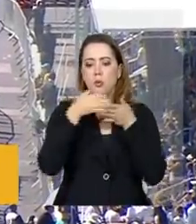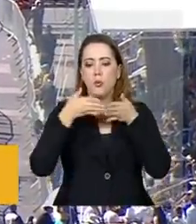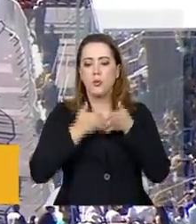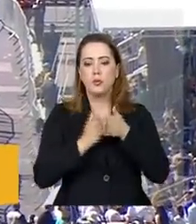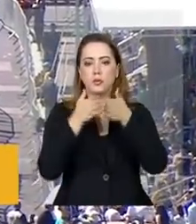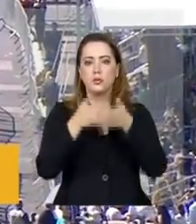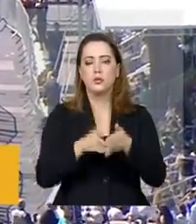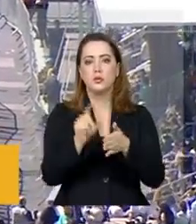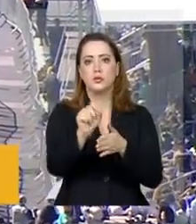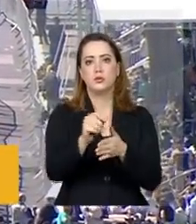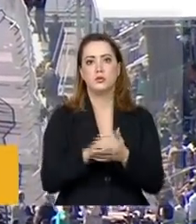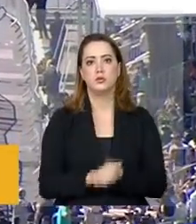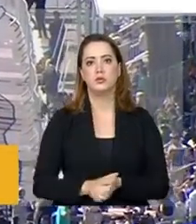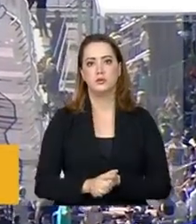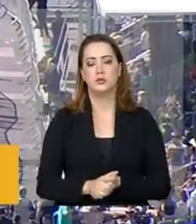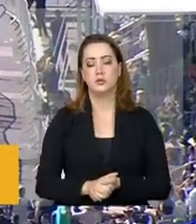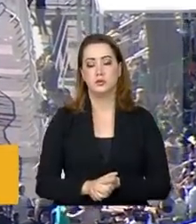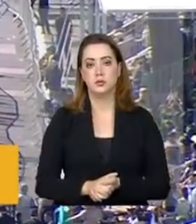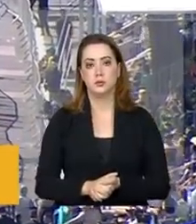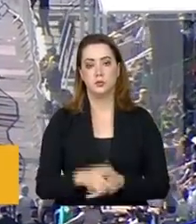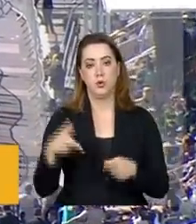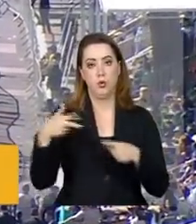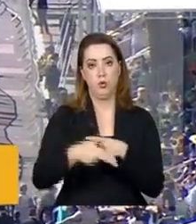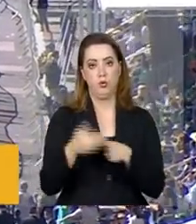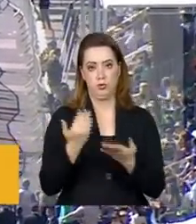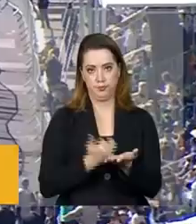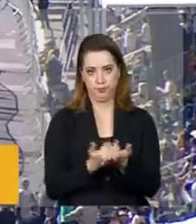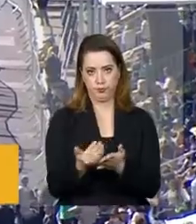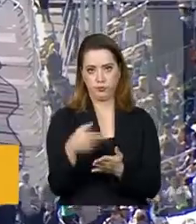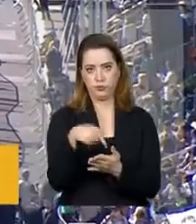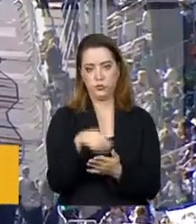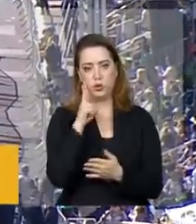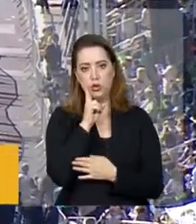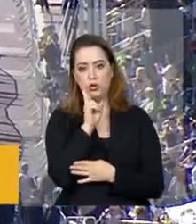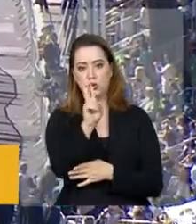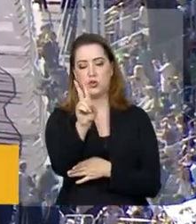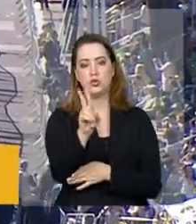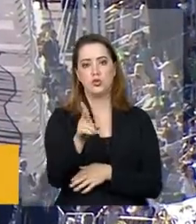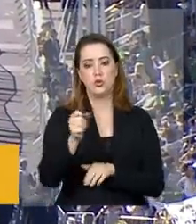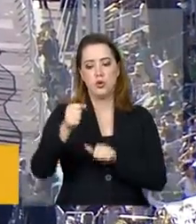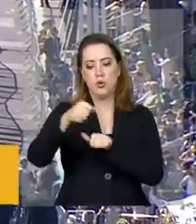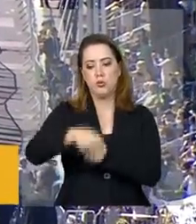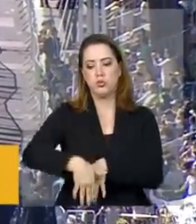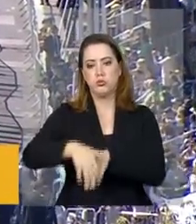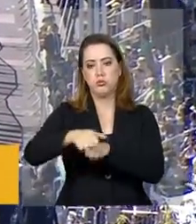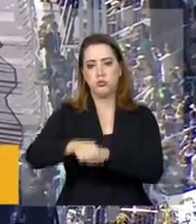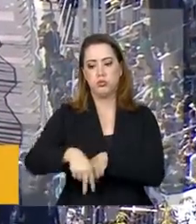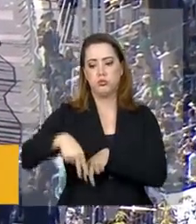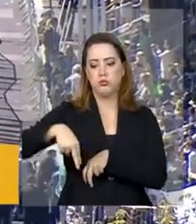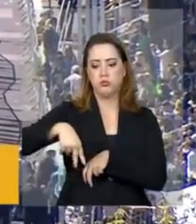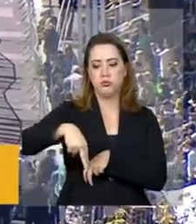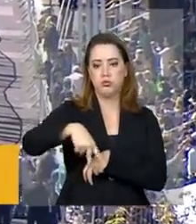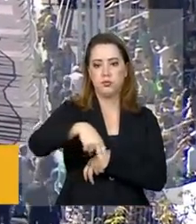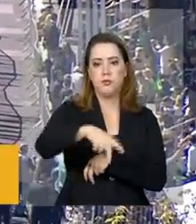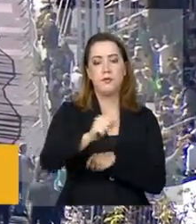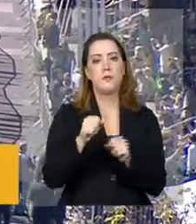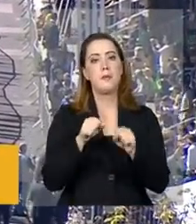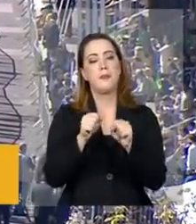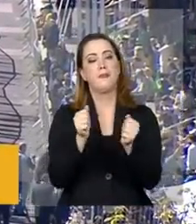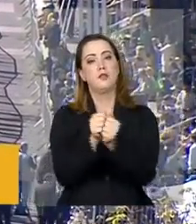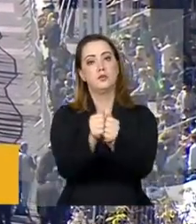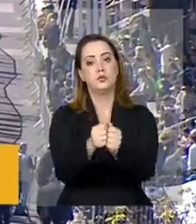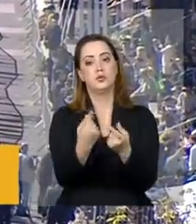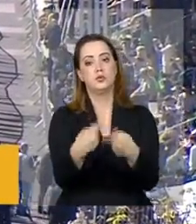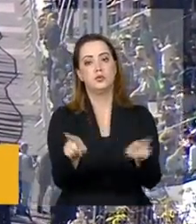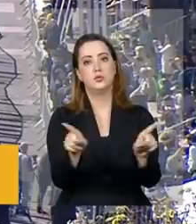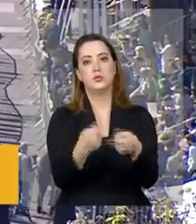Marinheiros e de Fuzileiros Navais. Vemos então o início das tropas a pé com a Banda de Fuzileiros Navais da Marinha. A